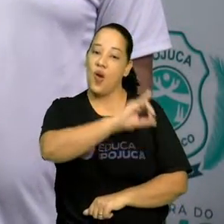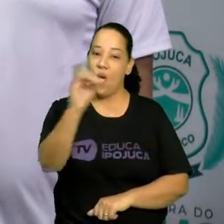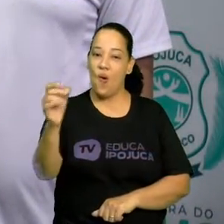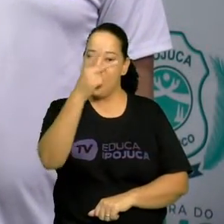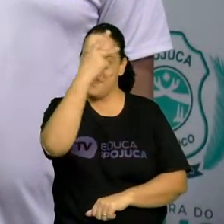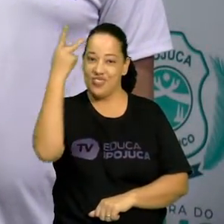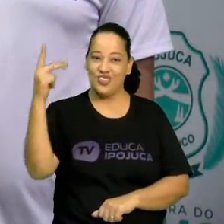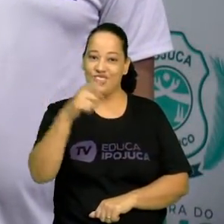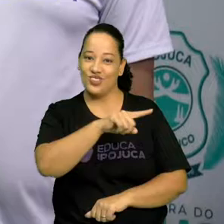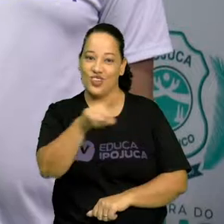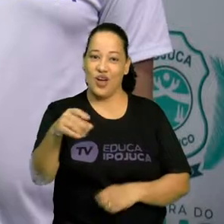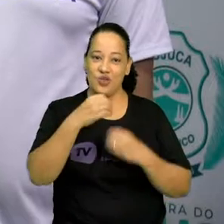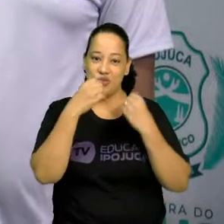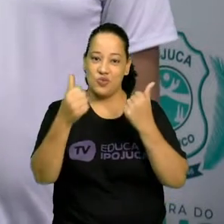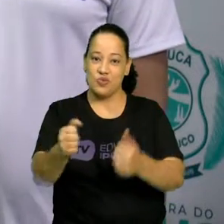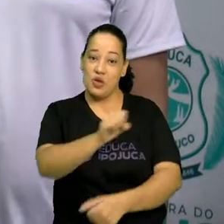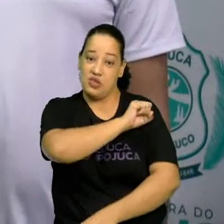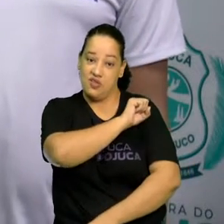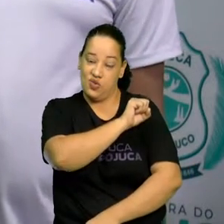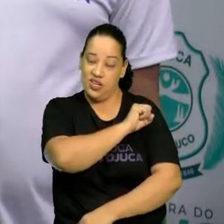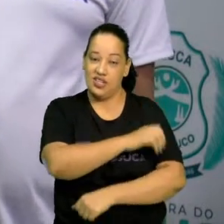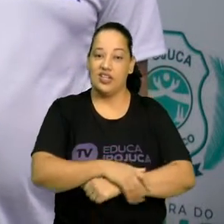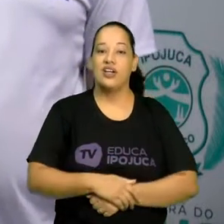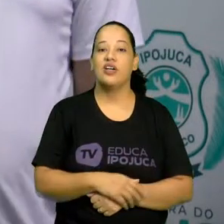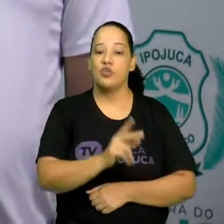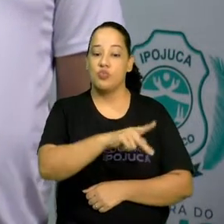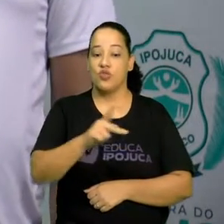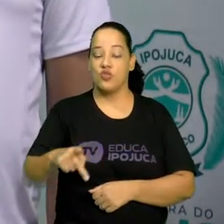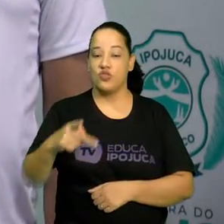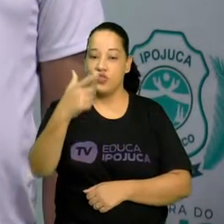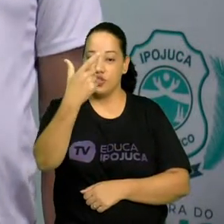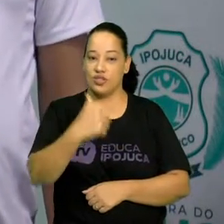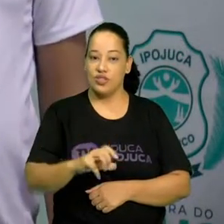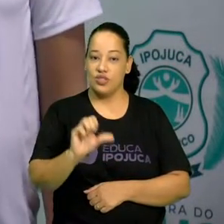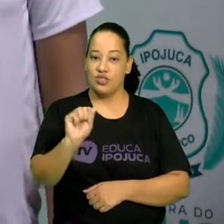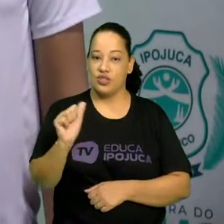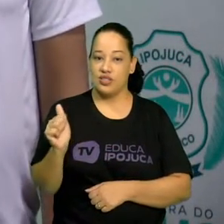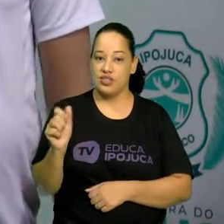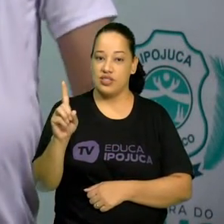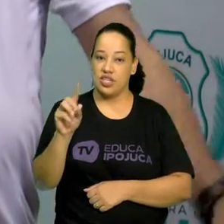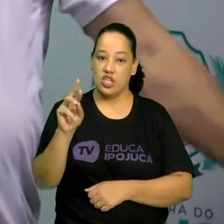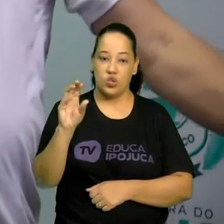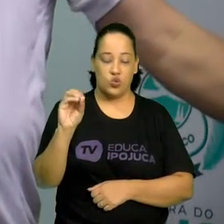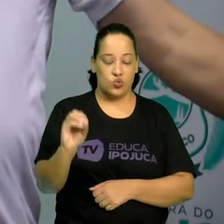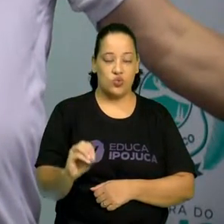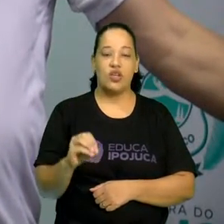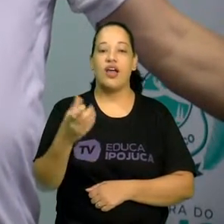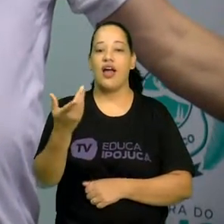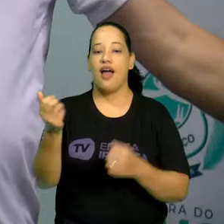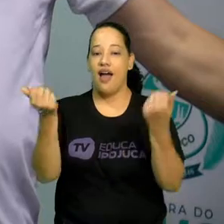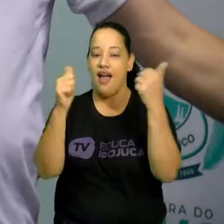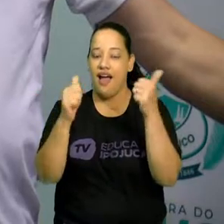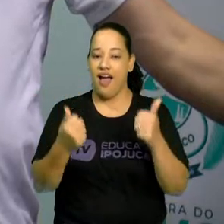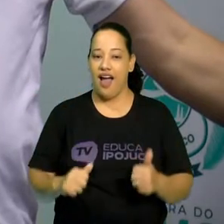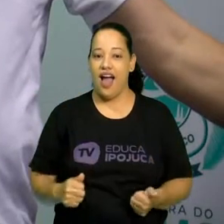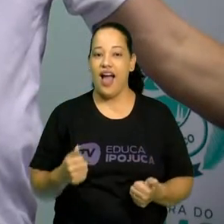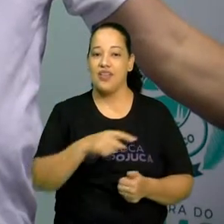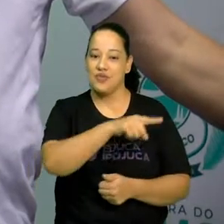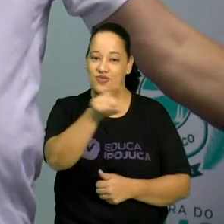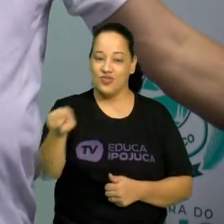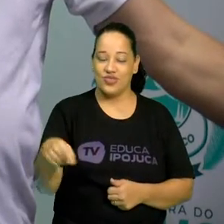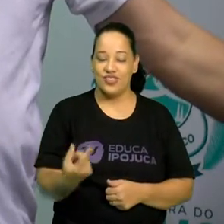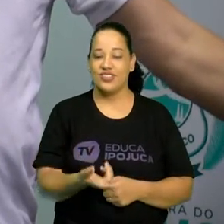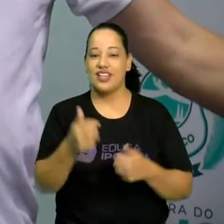Oi pessoal, tudo bom? Oitavo ano, professor Sandro Guerra, artes para vocês, pela TV Educa e